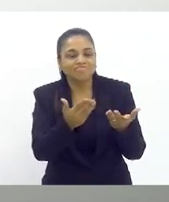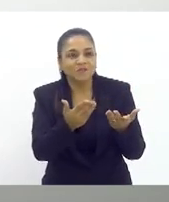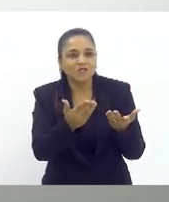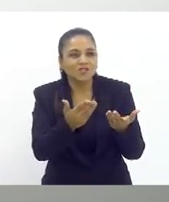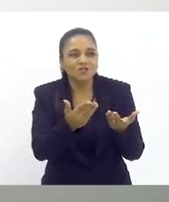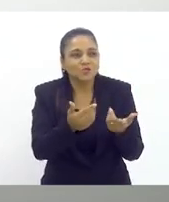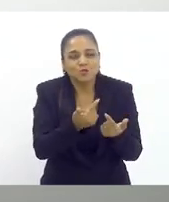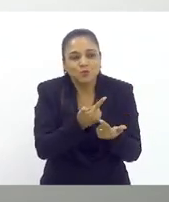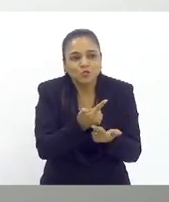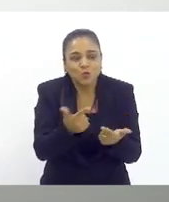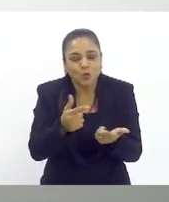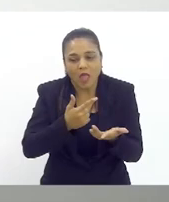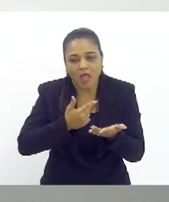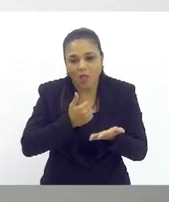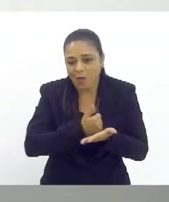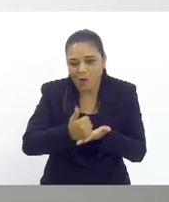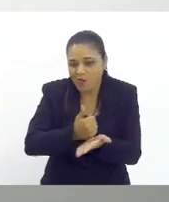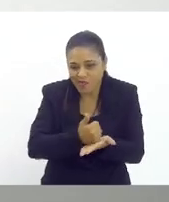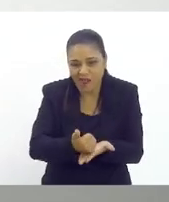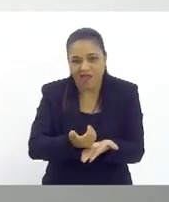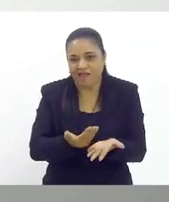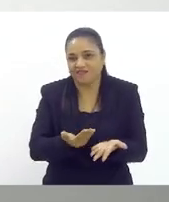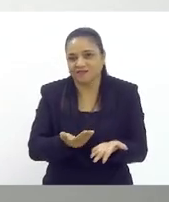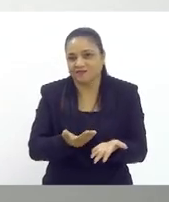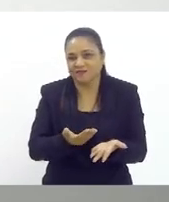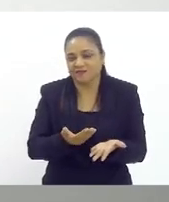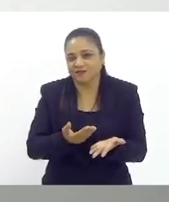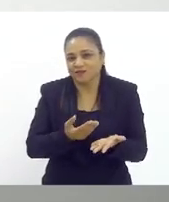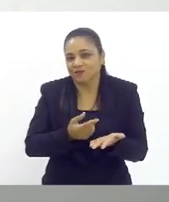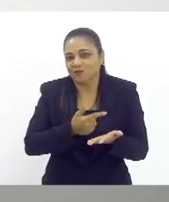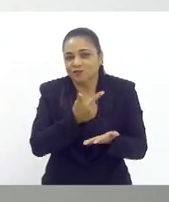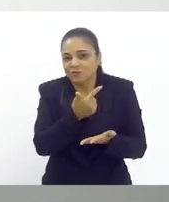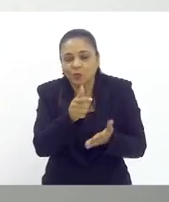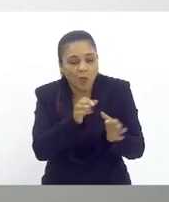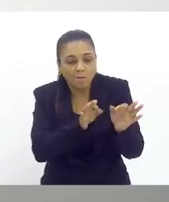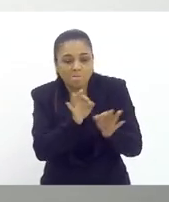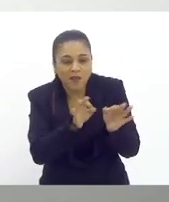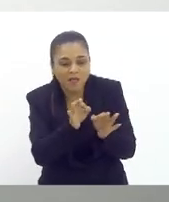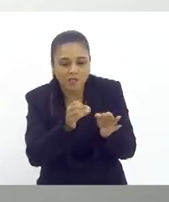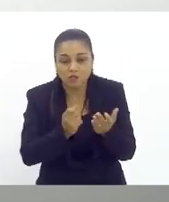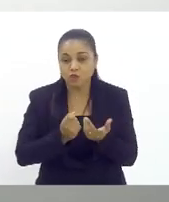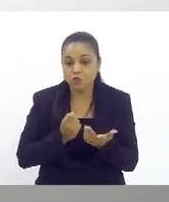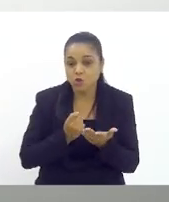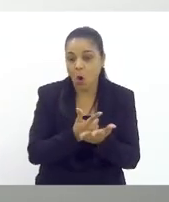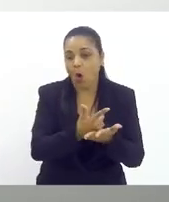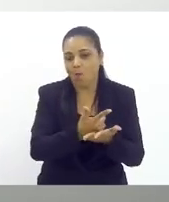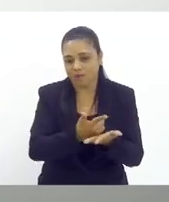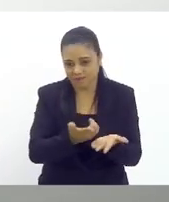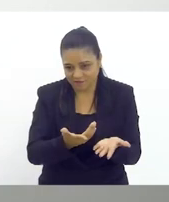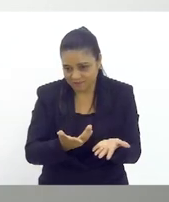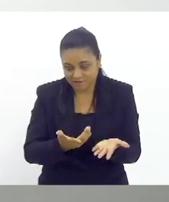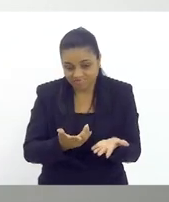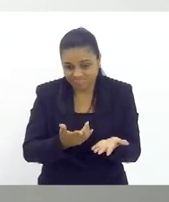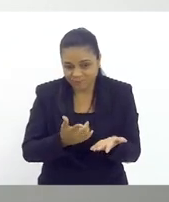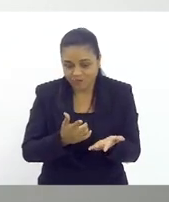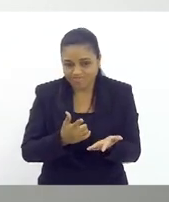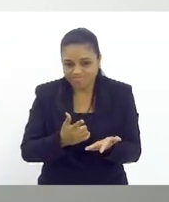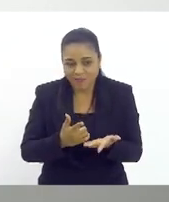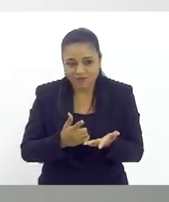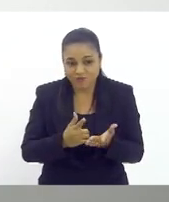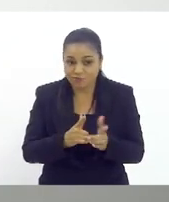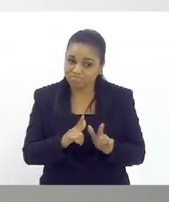não existe contrato não existe planejamento de compra Então a gente tem que arriscar né